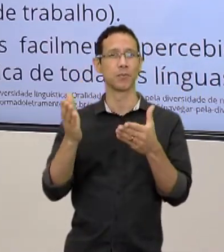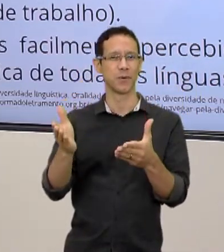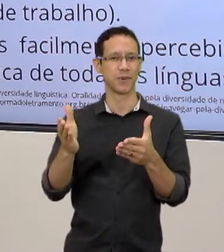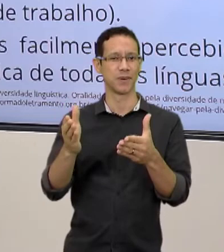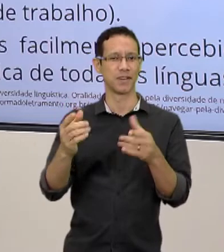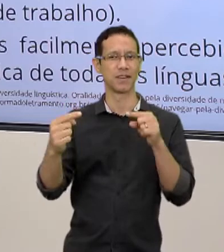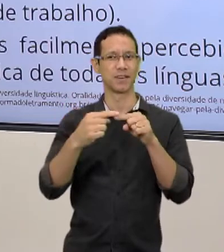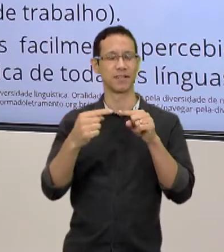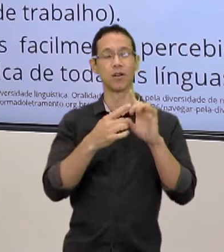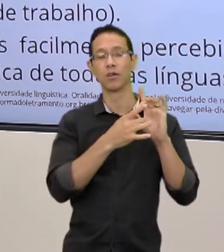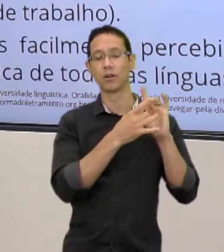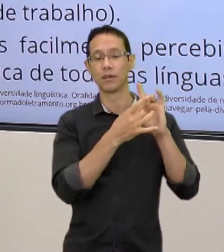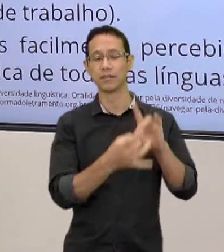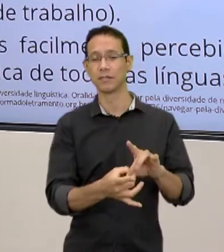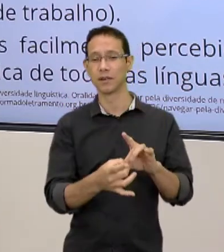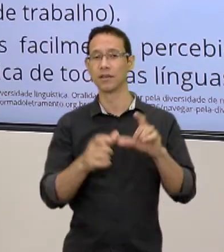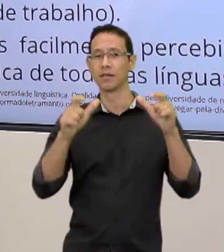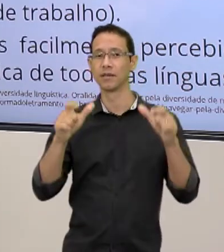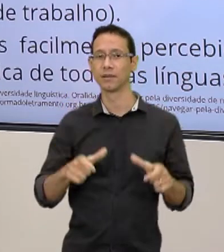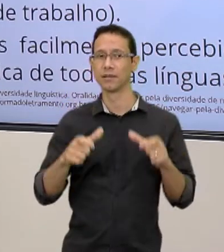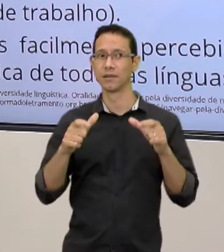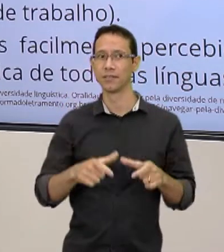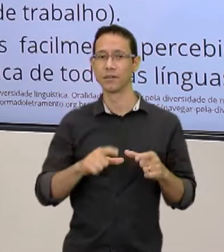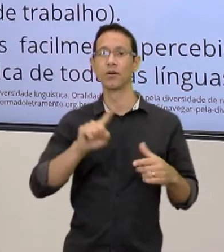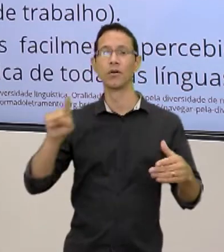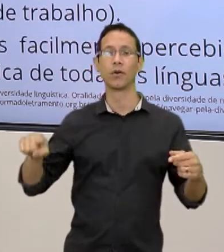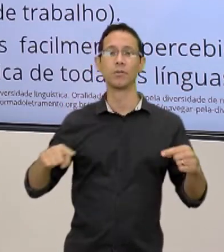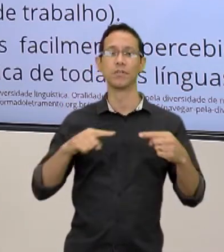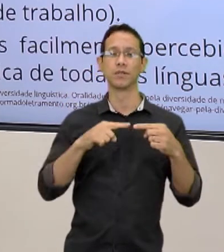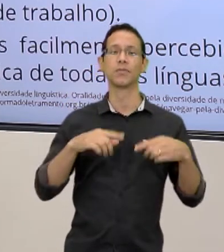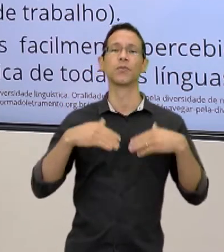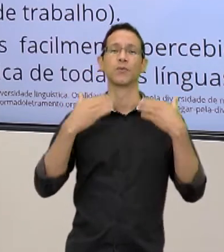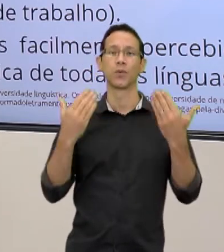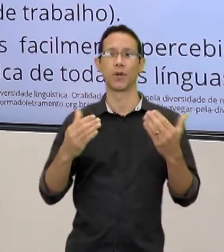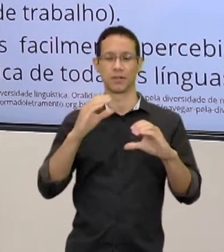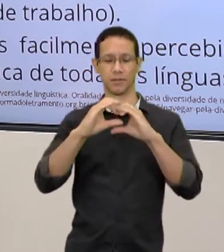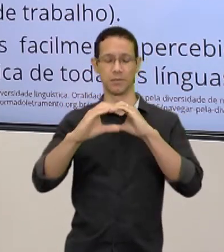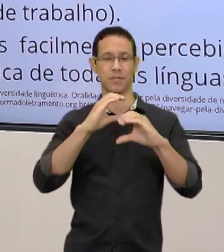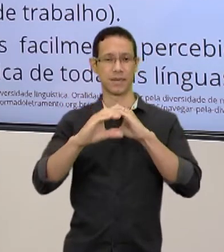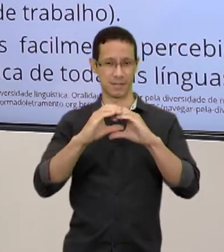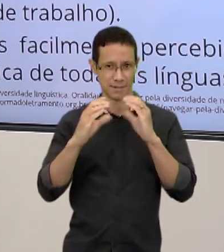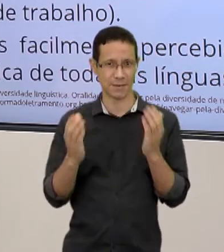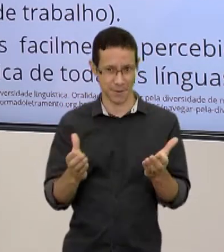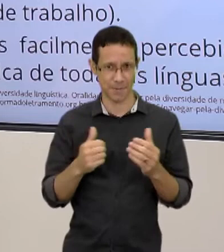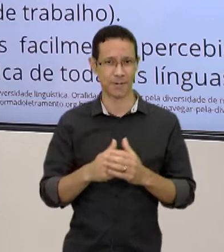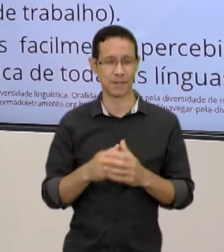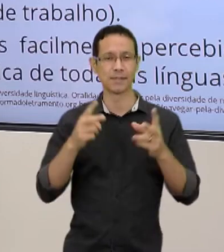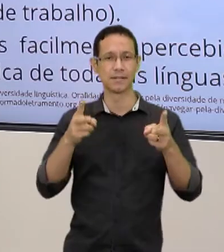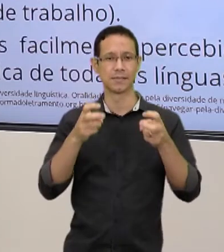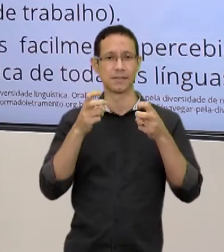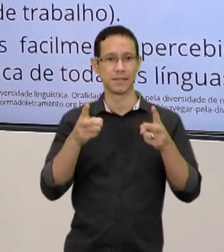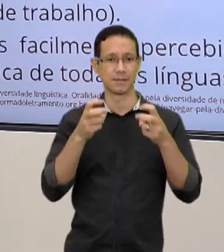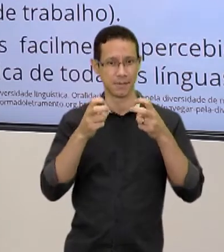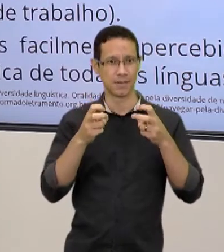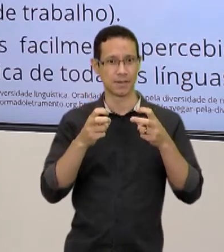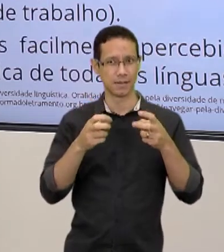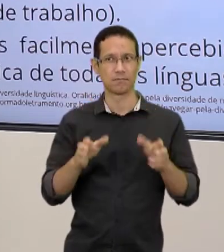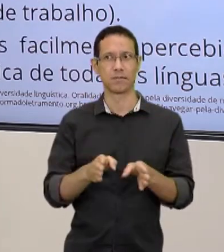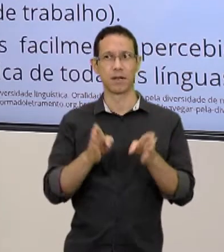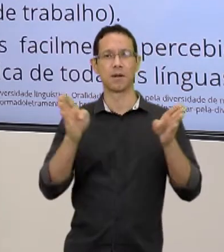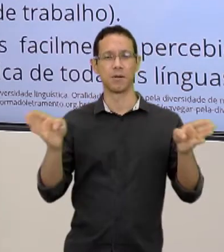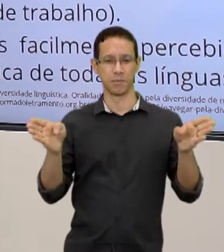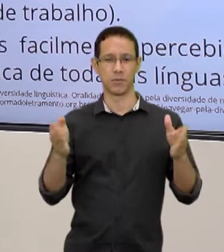que eu estou inserido, qual que é o meu objetivo com essa comunicação. Então, observem aí como é muito